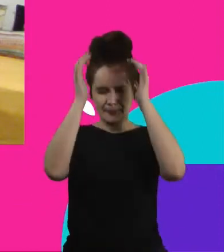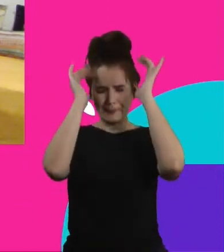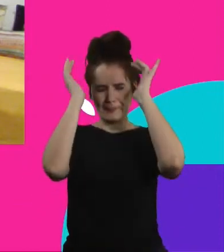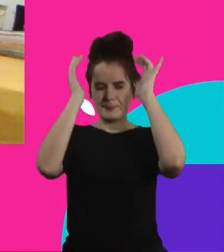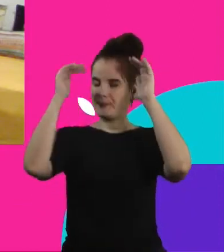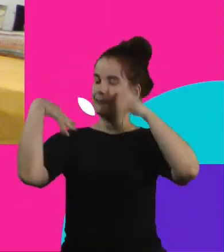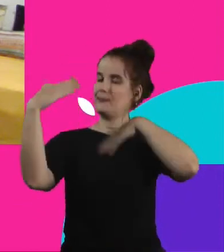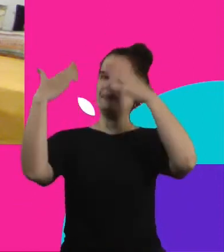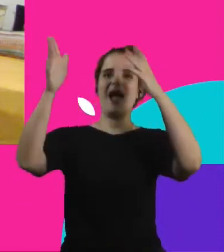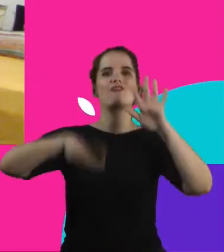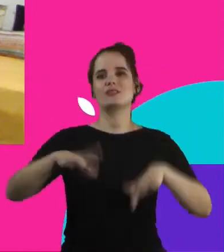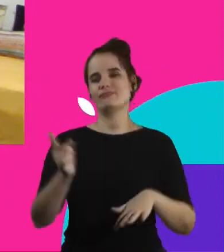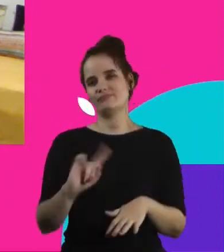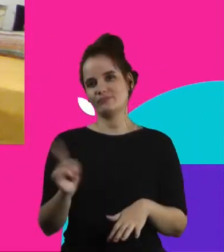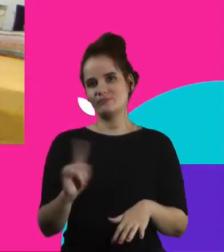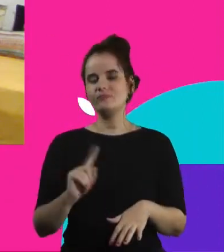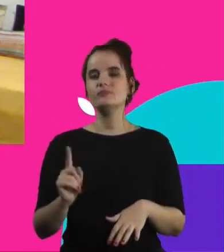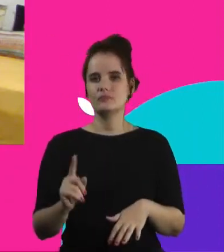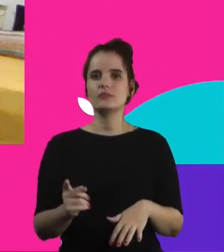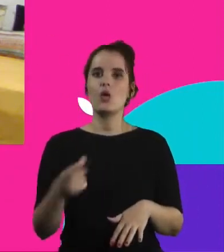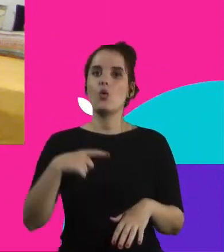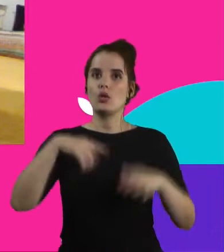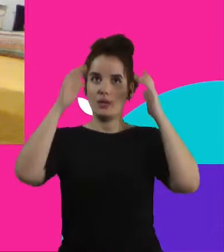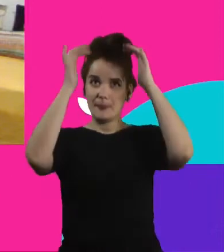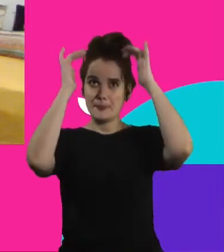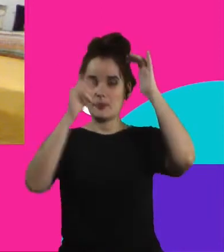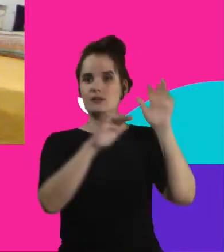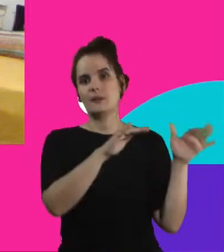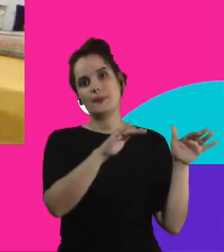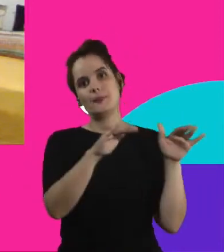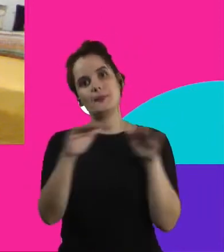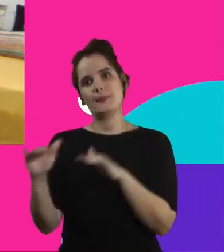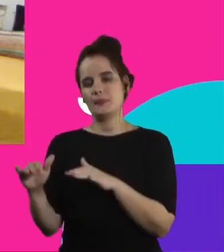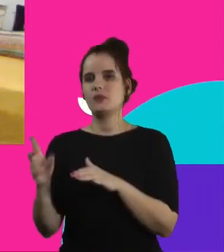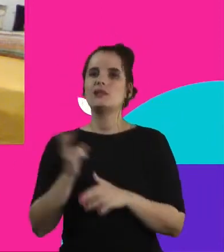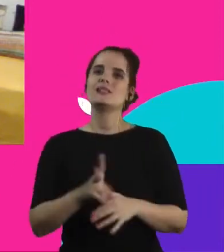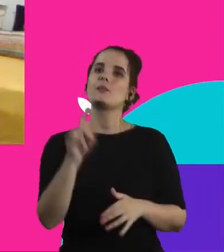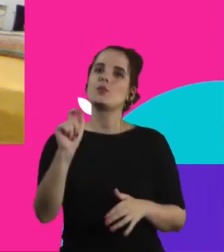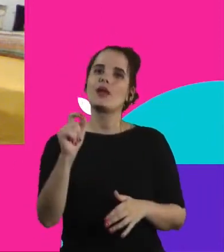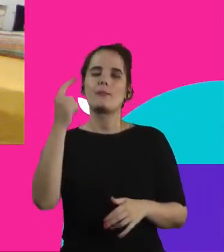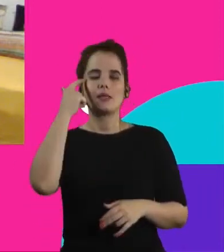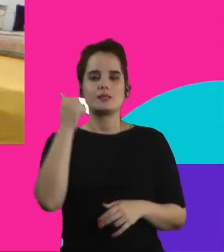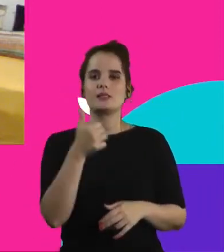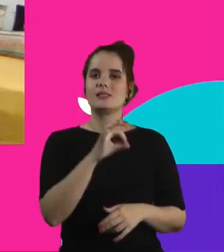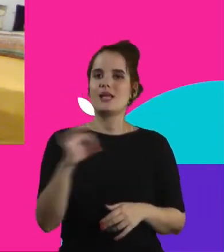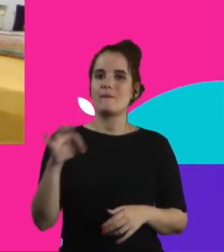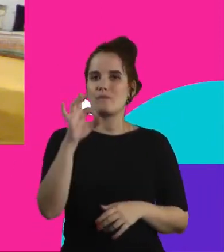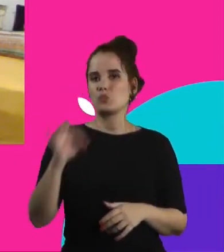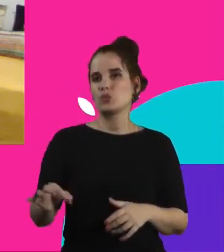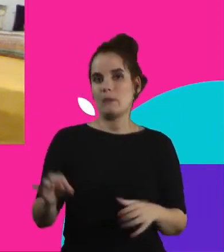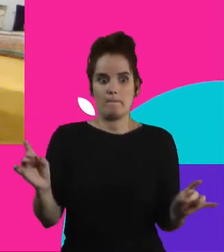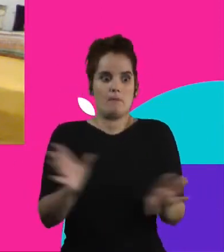nosso cérebro trabalha de forma muito linear. Então, é uma jornada. A gente não vai estar 100% pronto. A gente, enquanto ser humano, está sempre